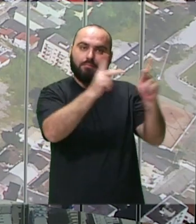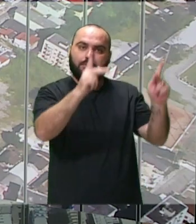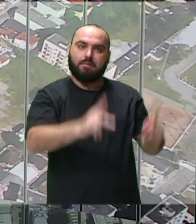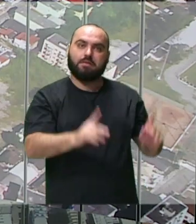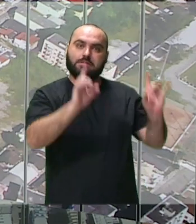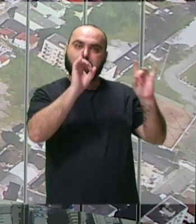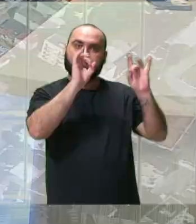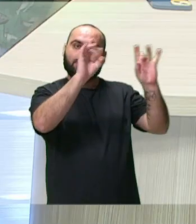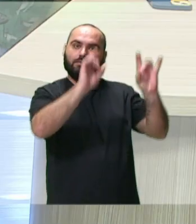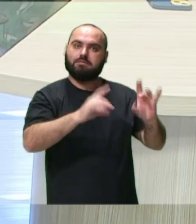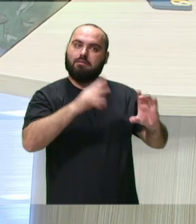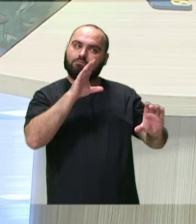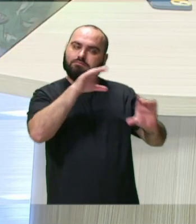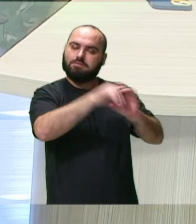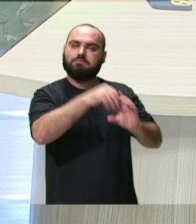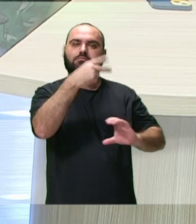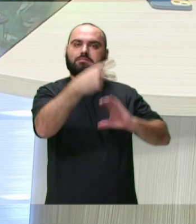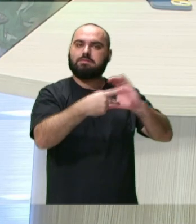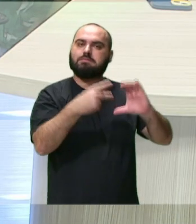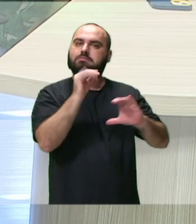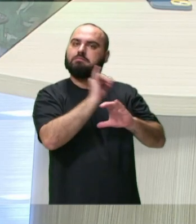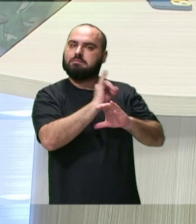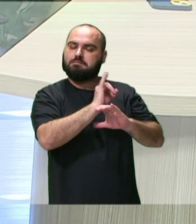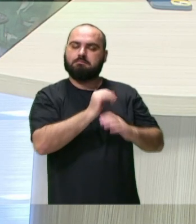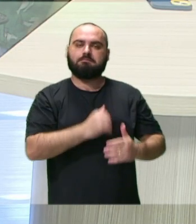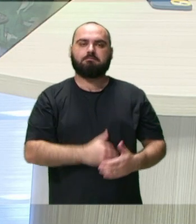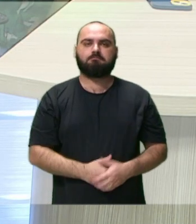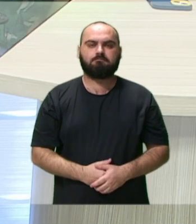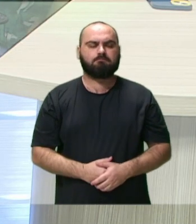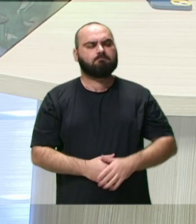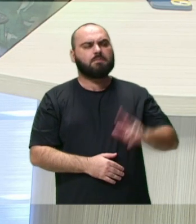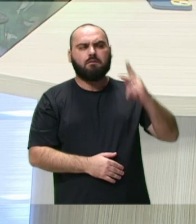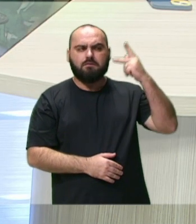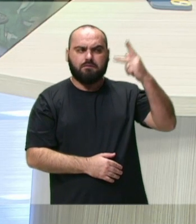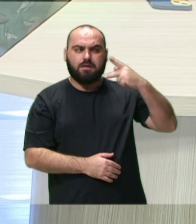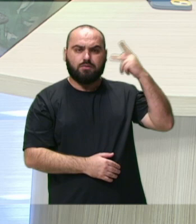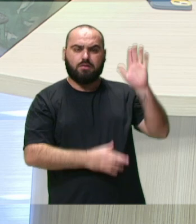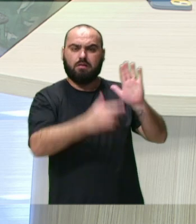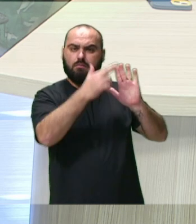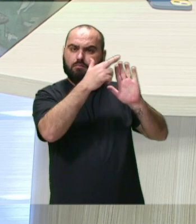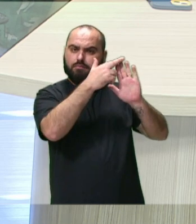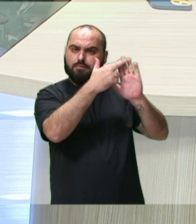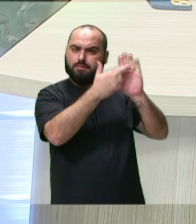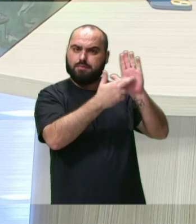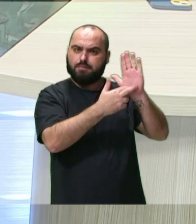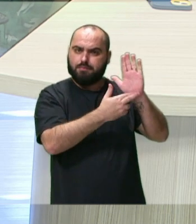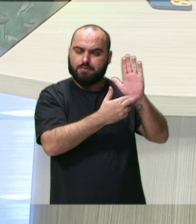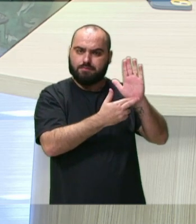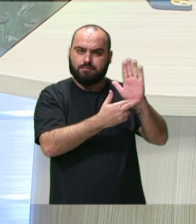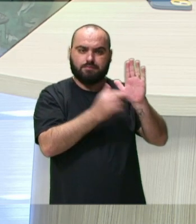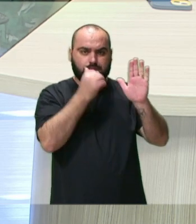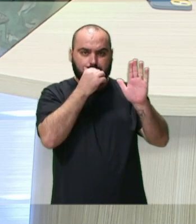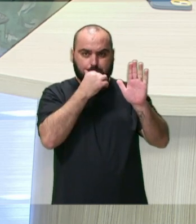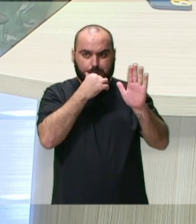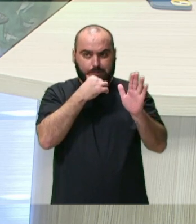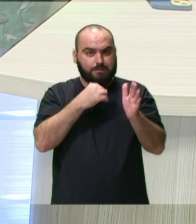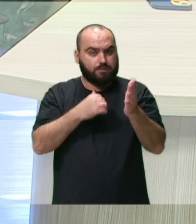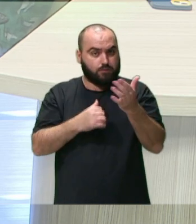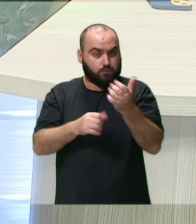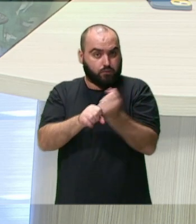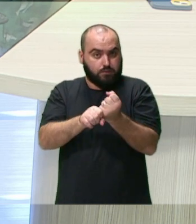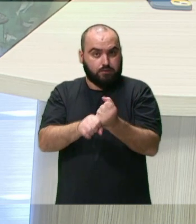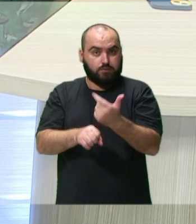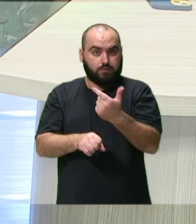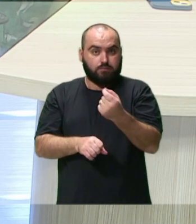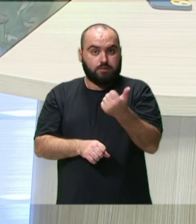Câmara de Vereadores. Vereadora, a Resolução 616 de 13 de dezembro de 2019 criou a